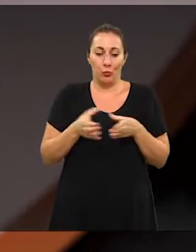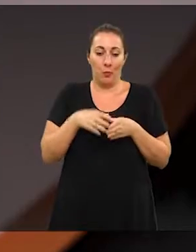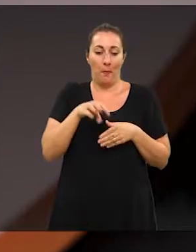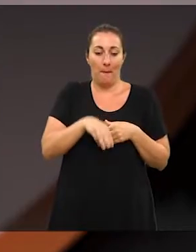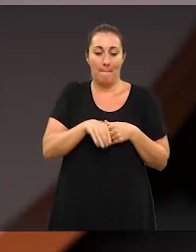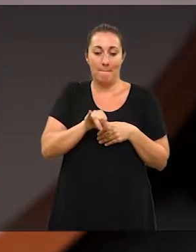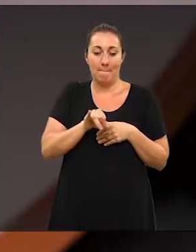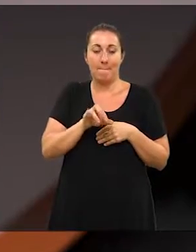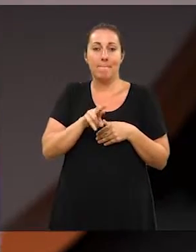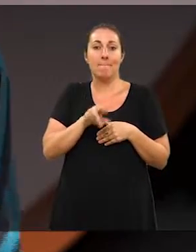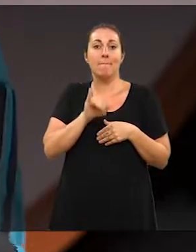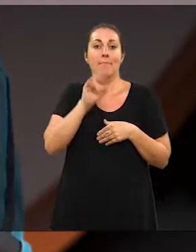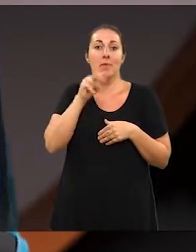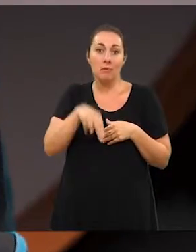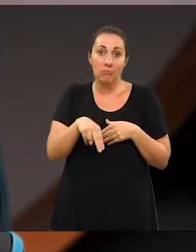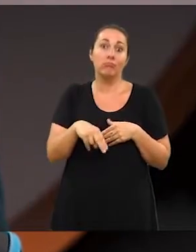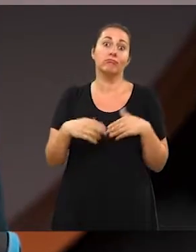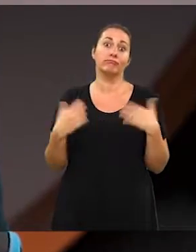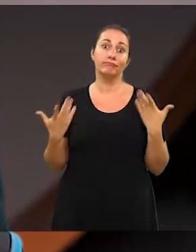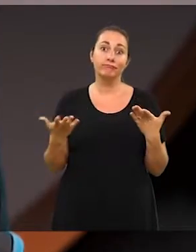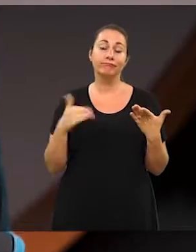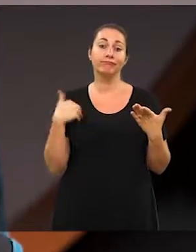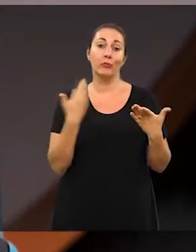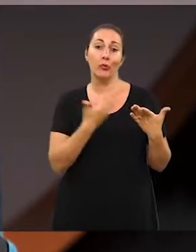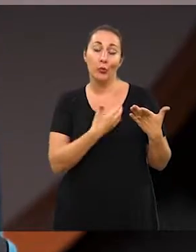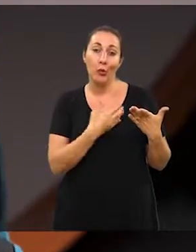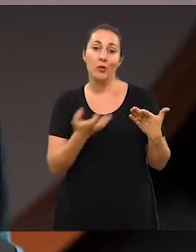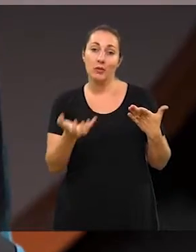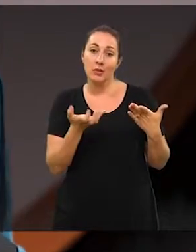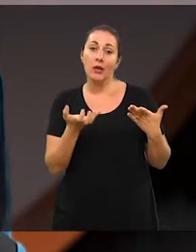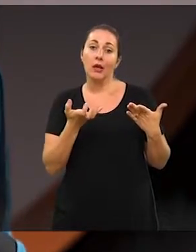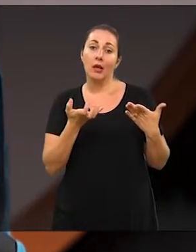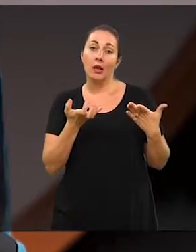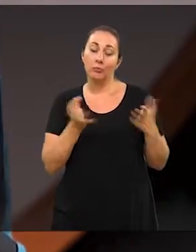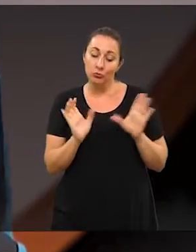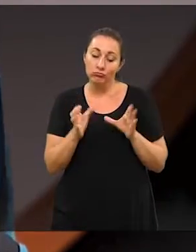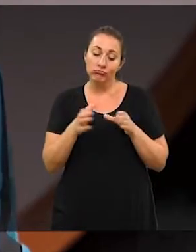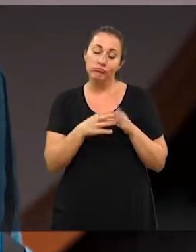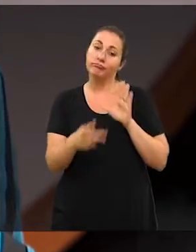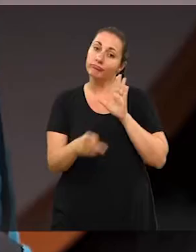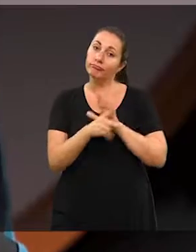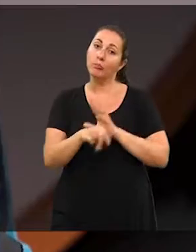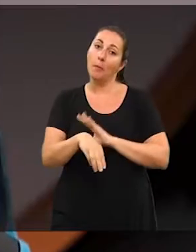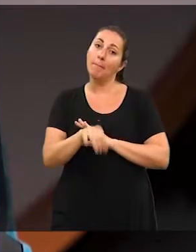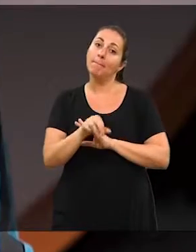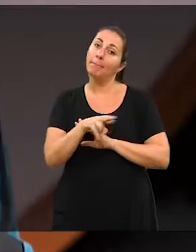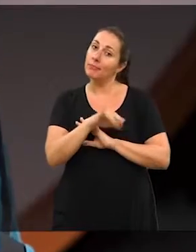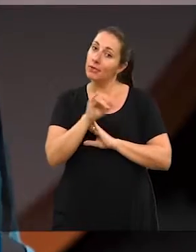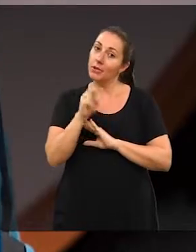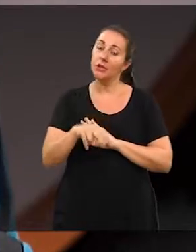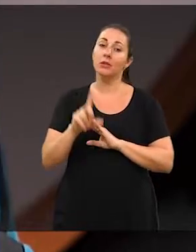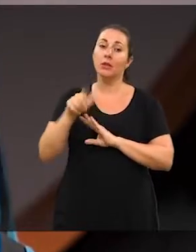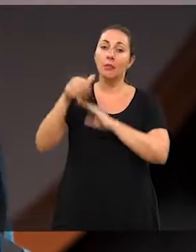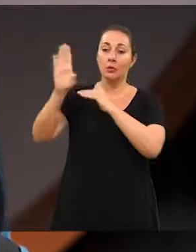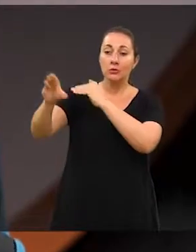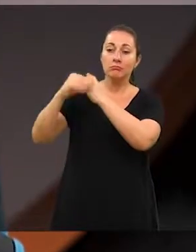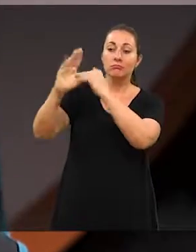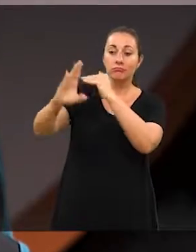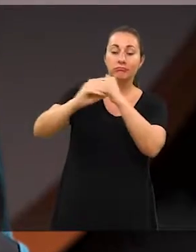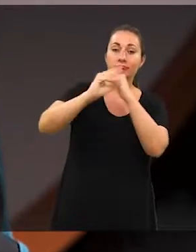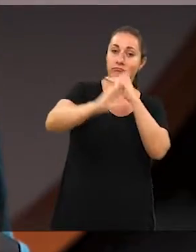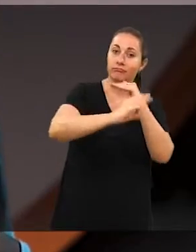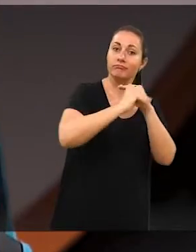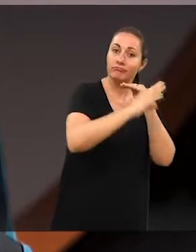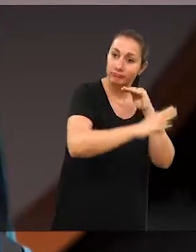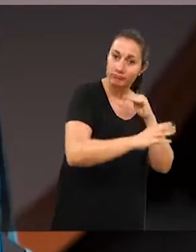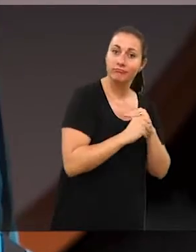mirim. Né? Então, nós vamos fazer essa parte e, mais adiante, nós vamos só incrementando,